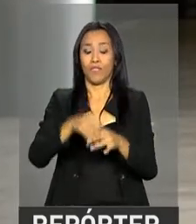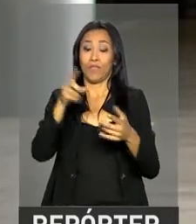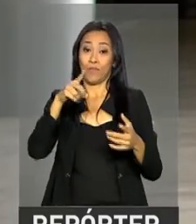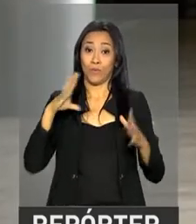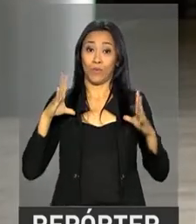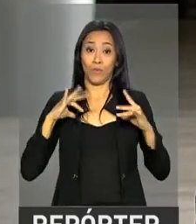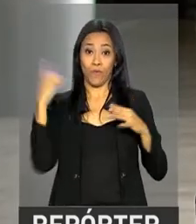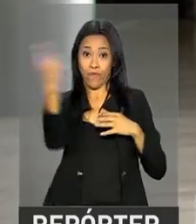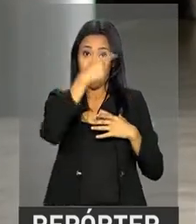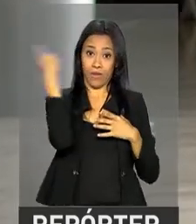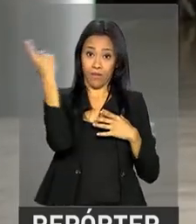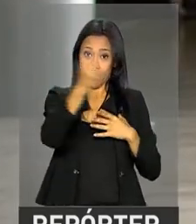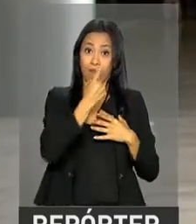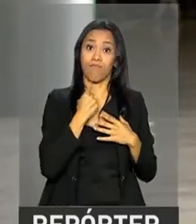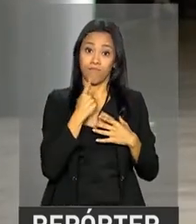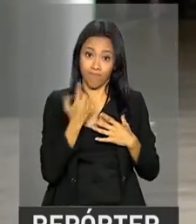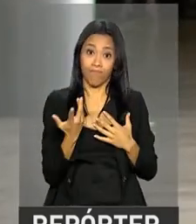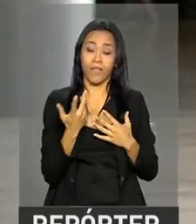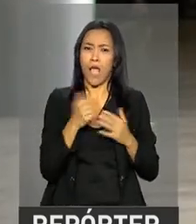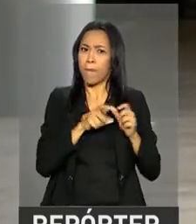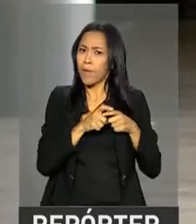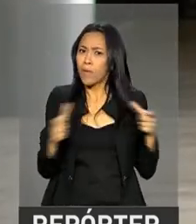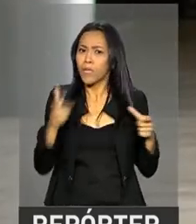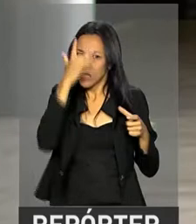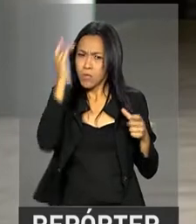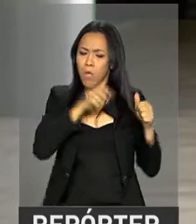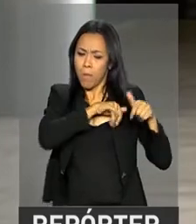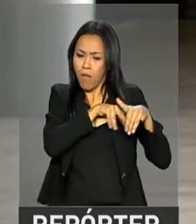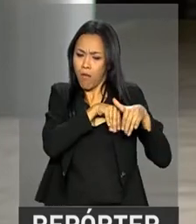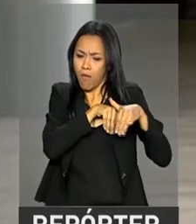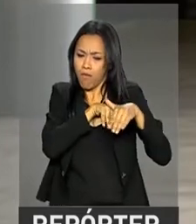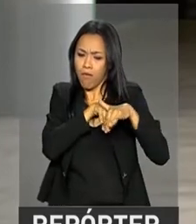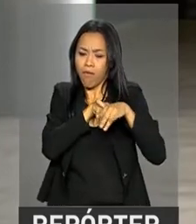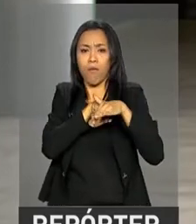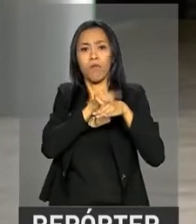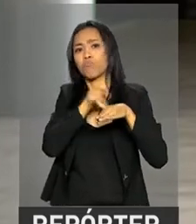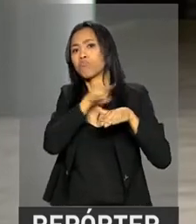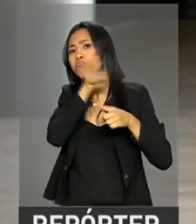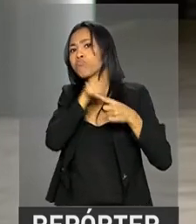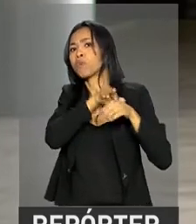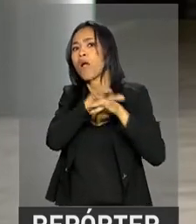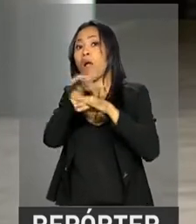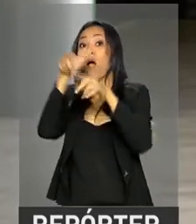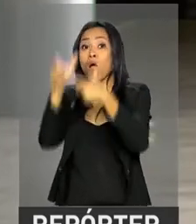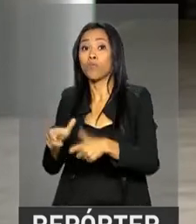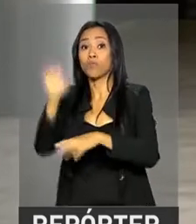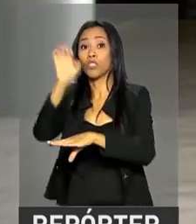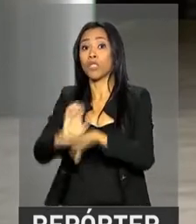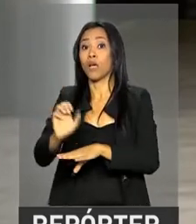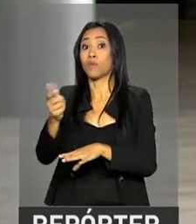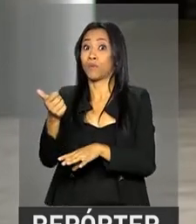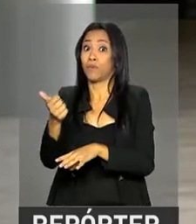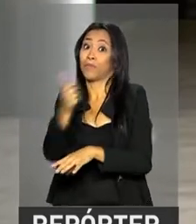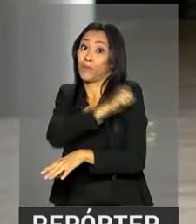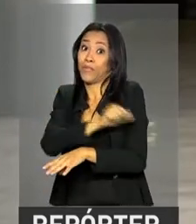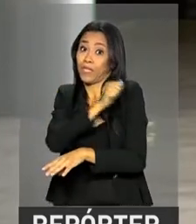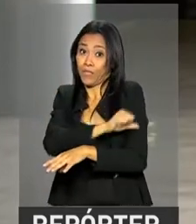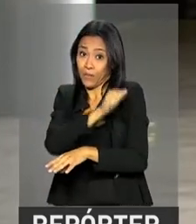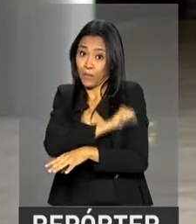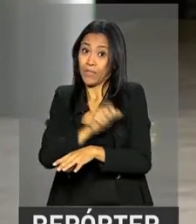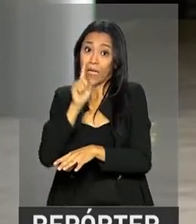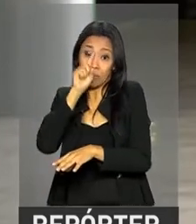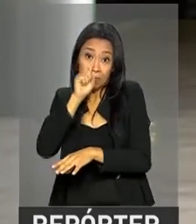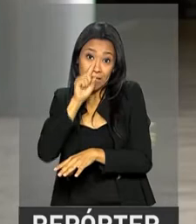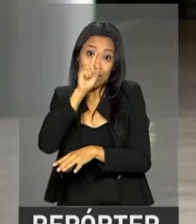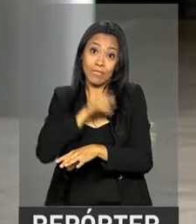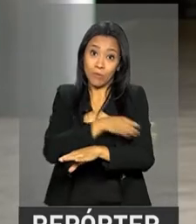a maioria dos grupos de romeiros seguem caminhando na pista sentido rio de janeiro de costas para o tráfico que aumenta ainda mais